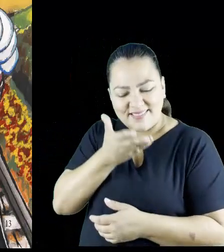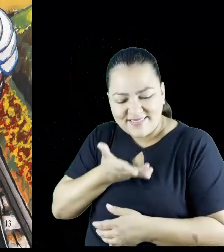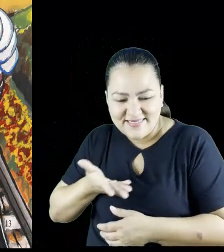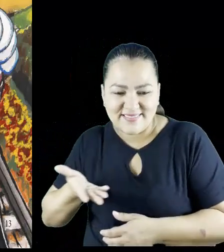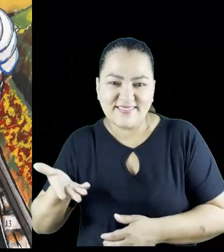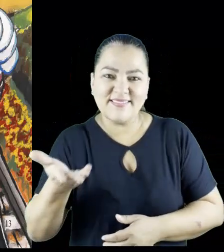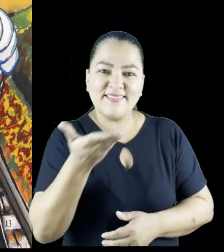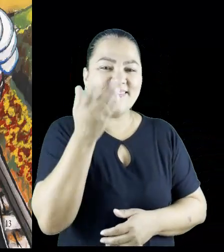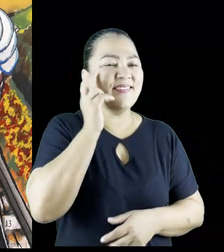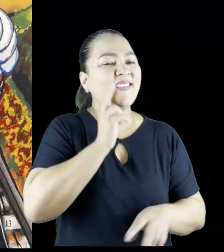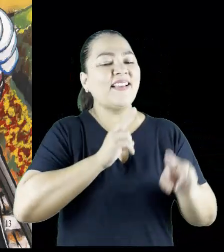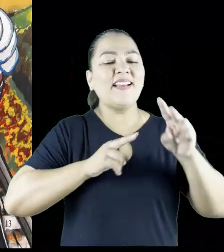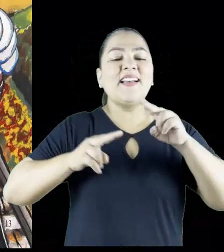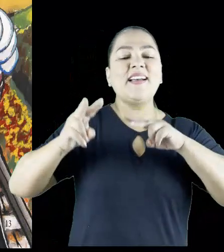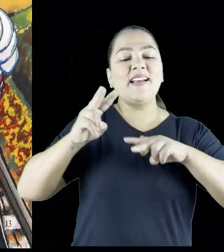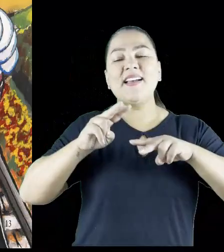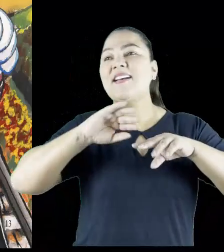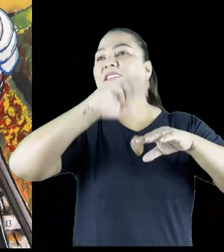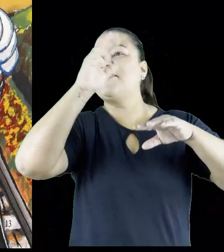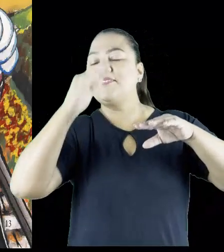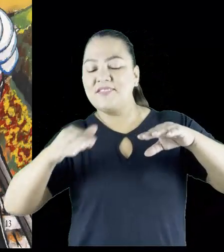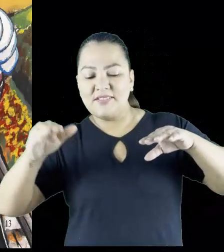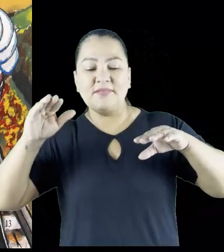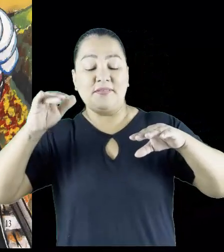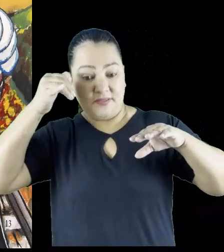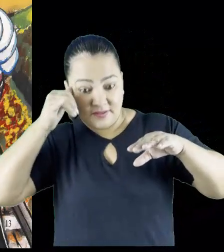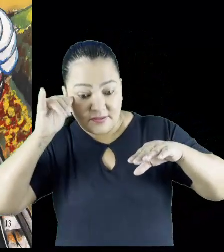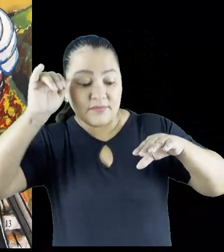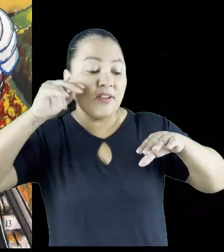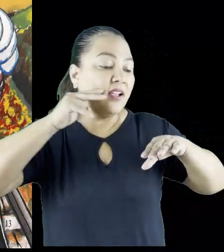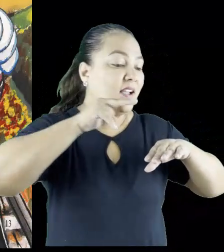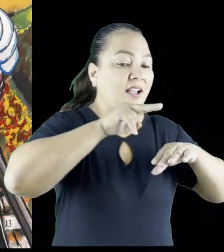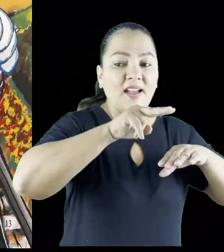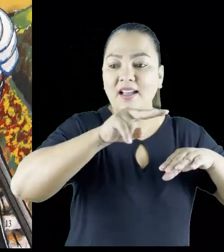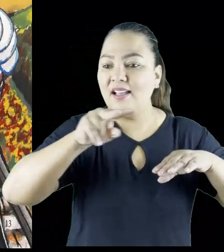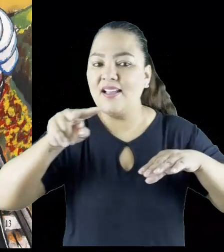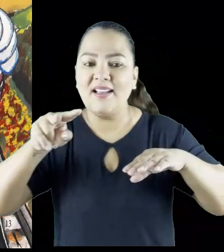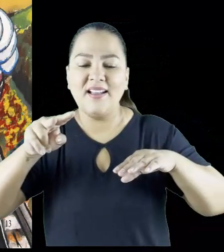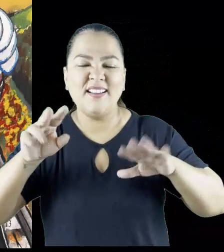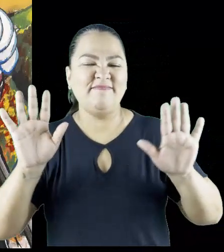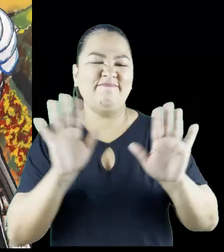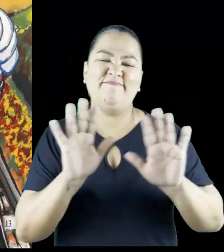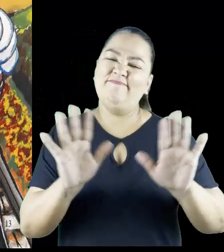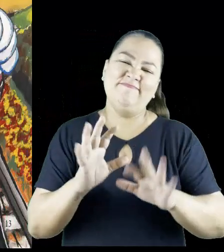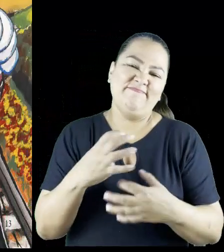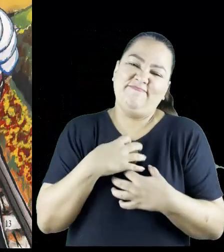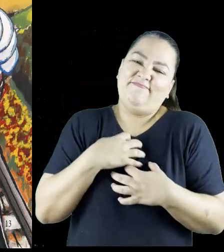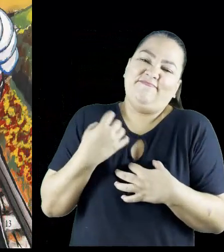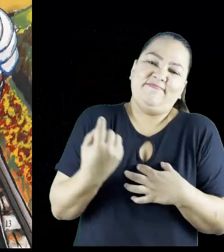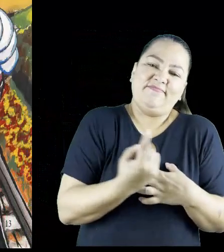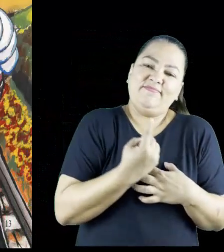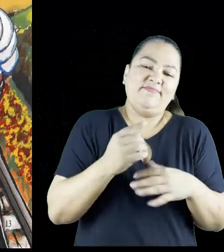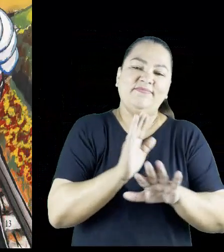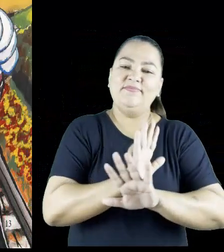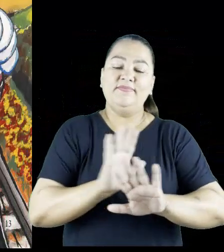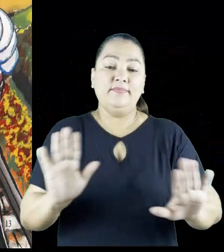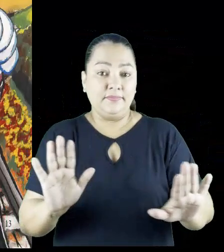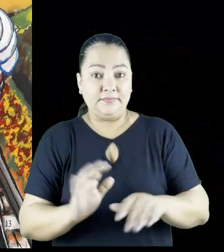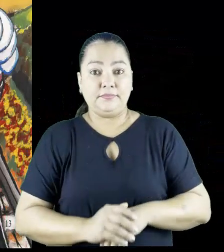Taperinha, menina, te vejo lá do Morro do Boi, não se